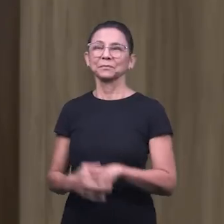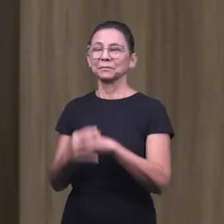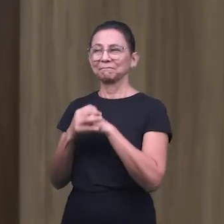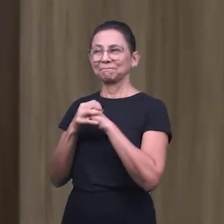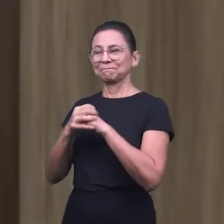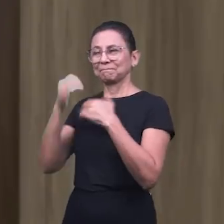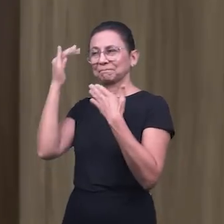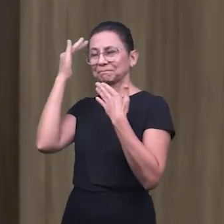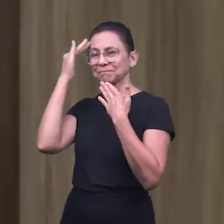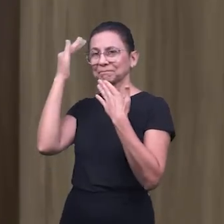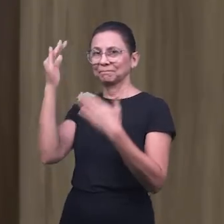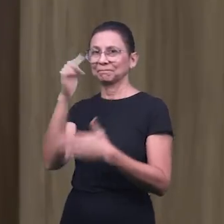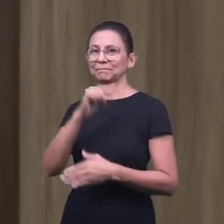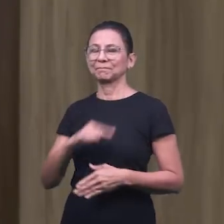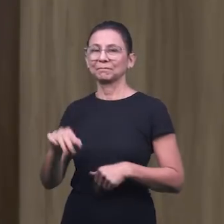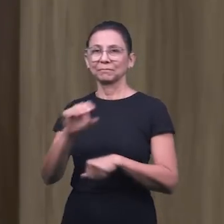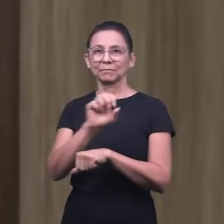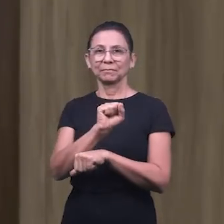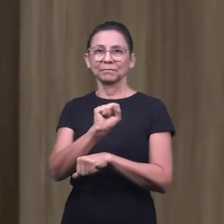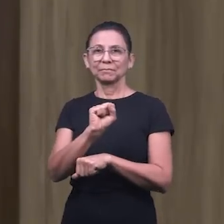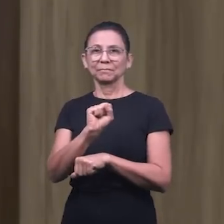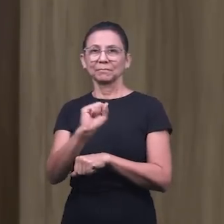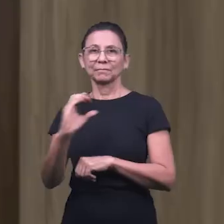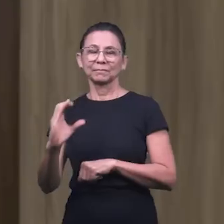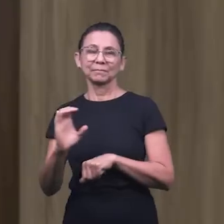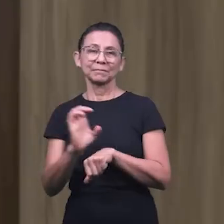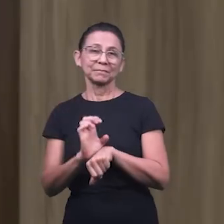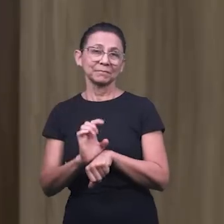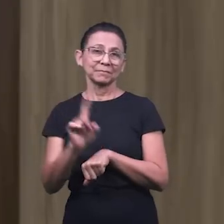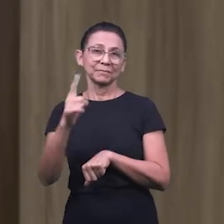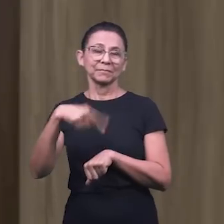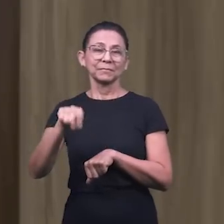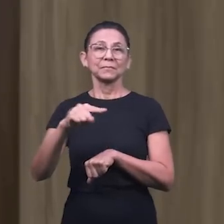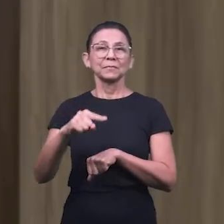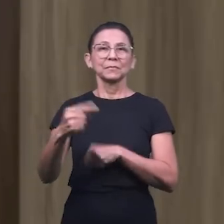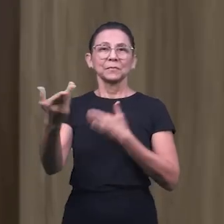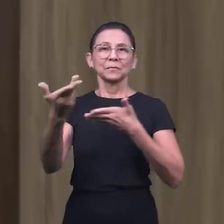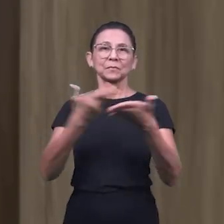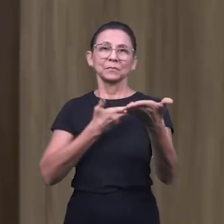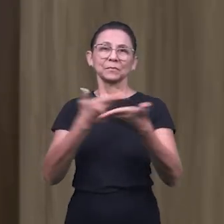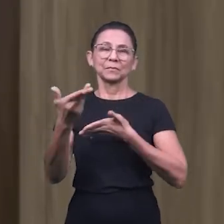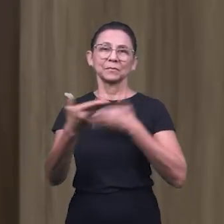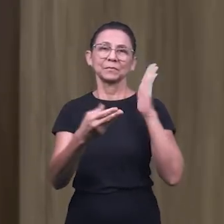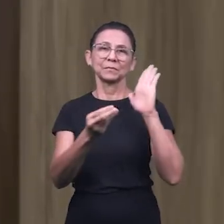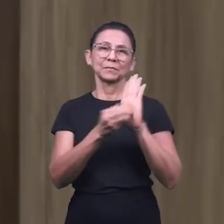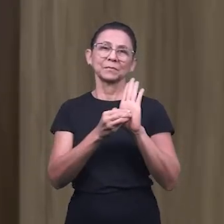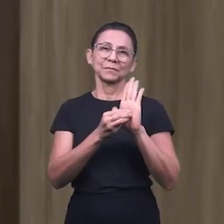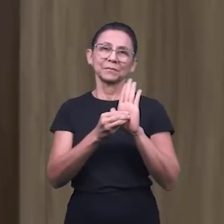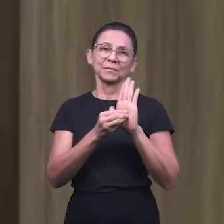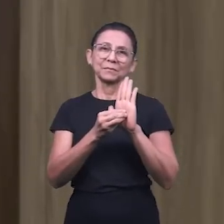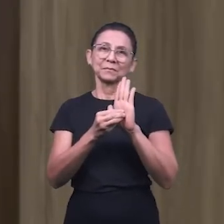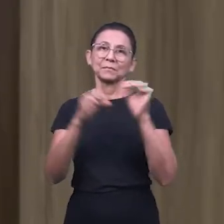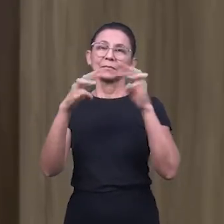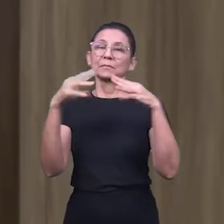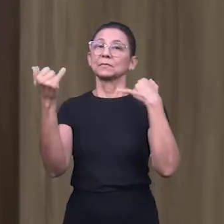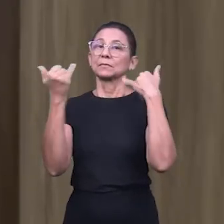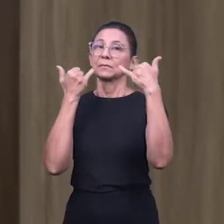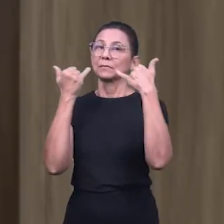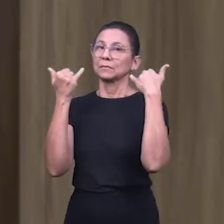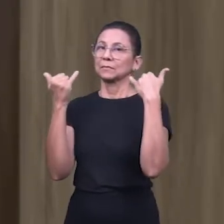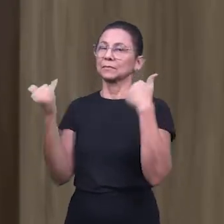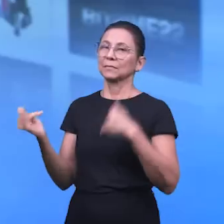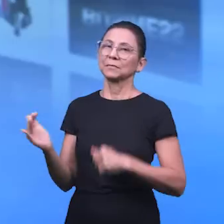Amém! Muito obrigado aos irmãos de Santa Catarina e a todos vocês que enviaram seu conteúdo para esta edição do Manaim